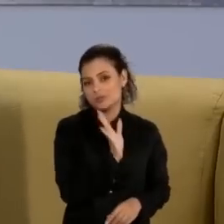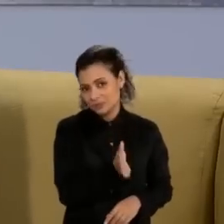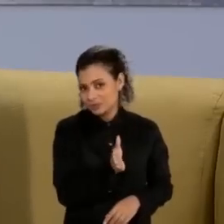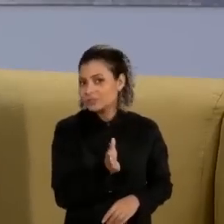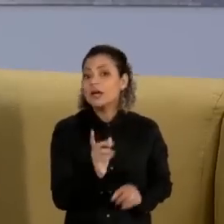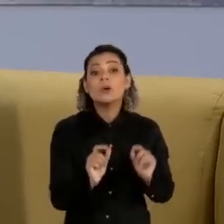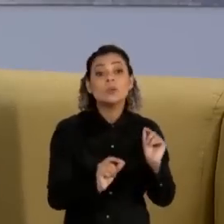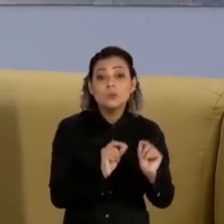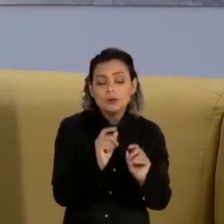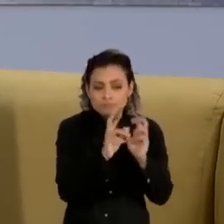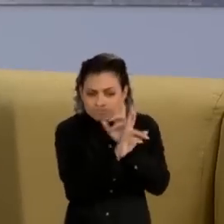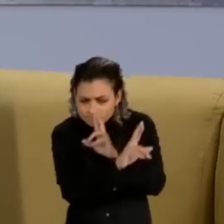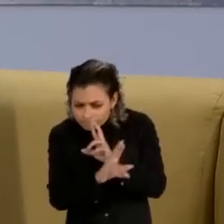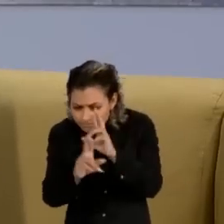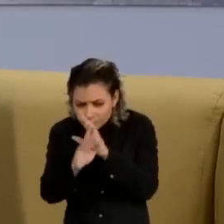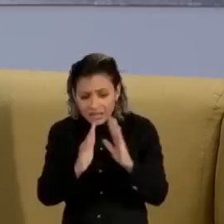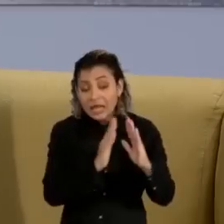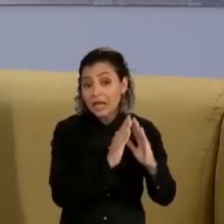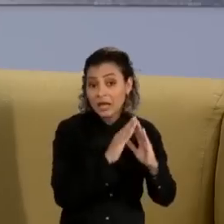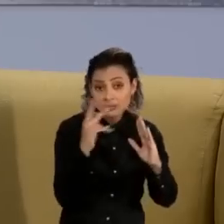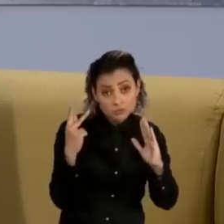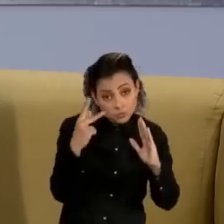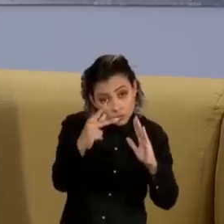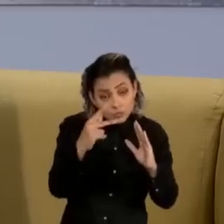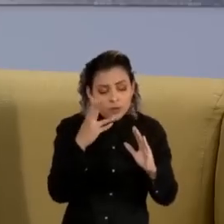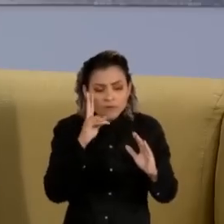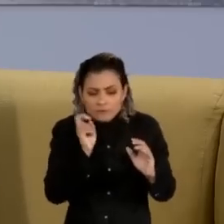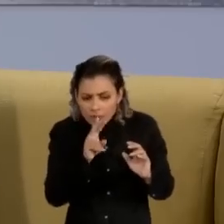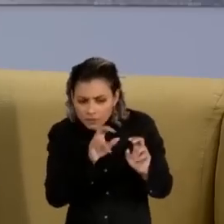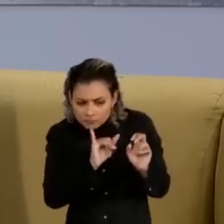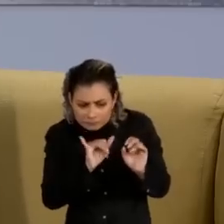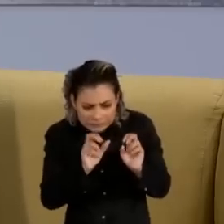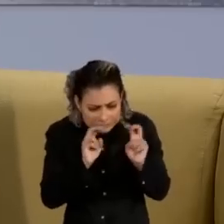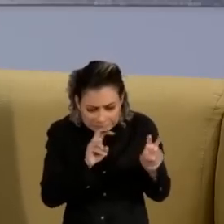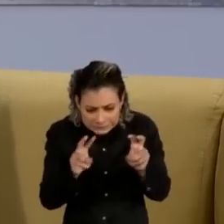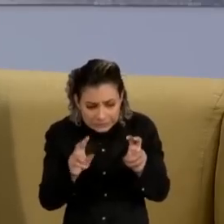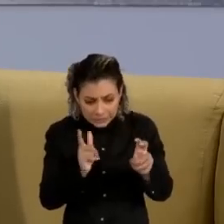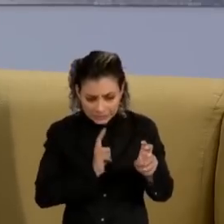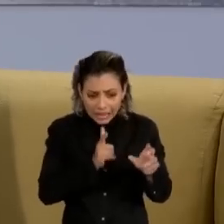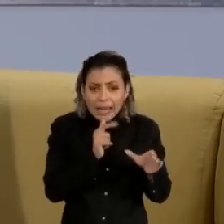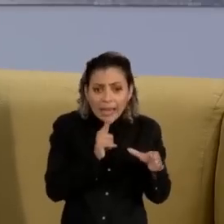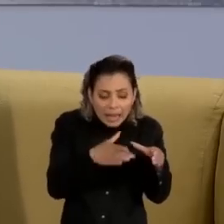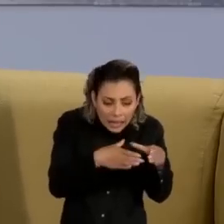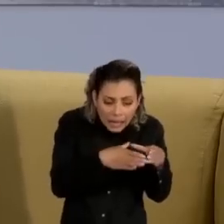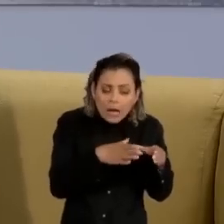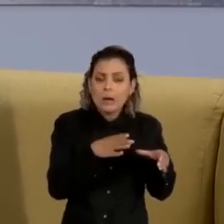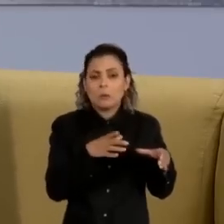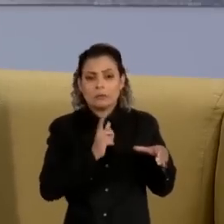de inspecionar sua casa e verificar se há algum criadouro de mosquito, algum